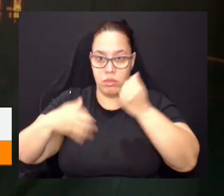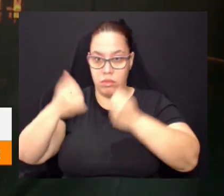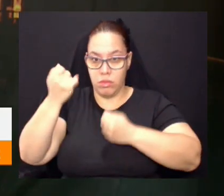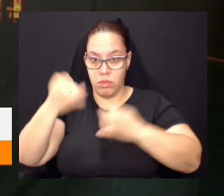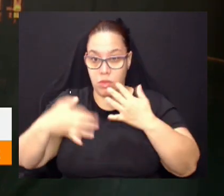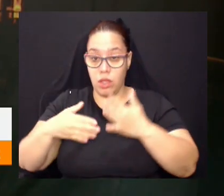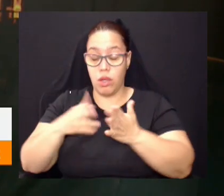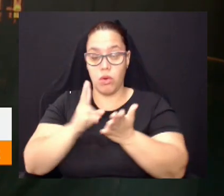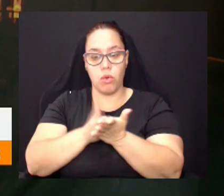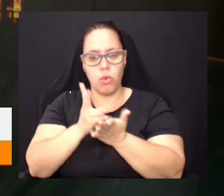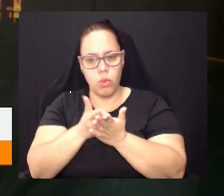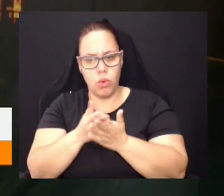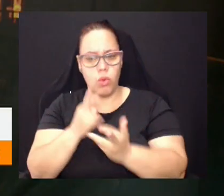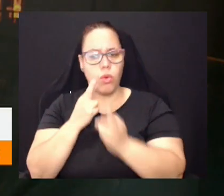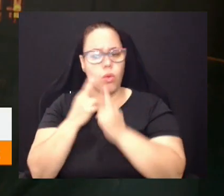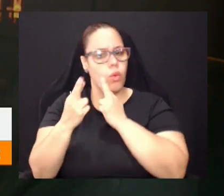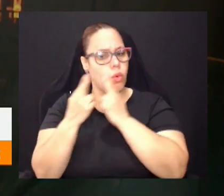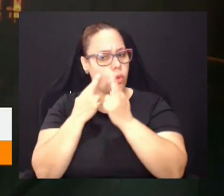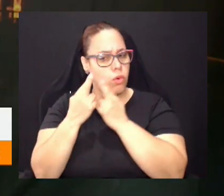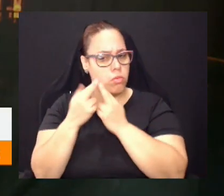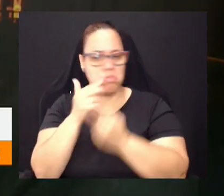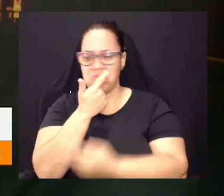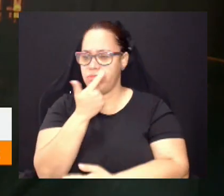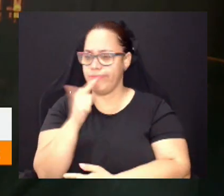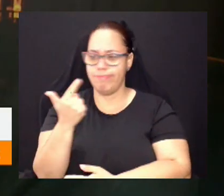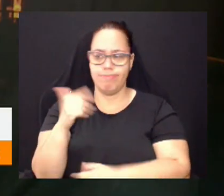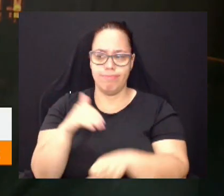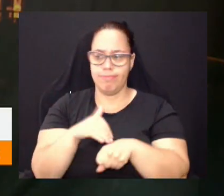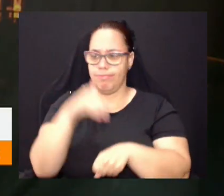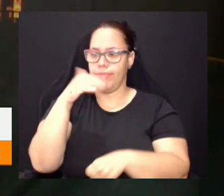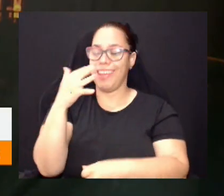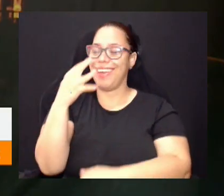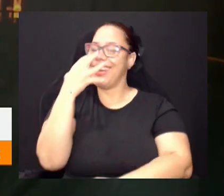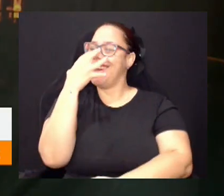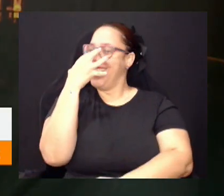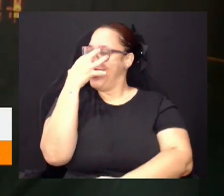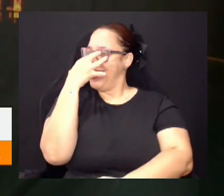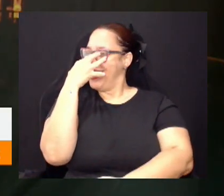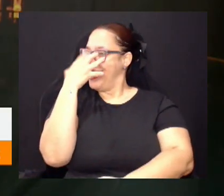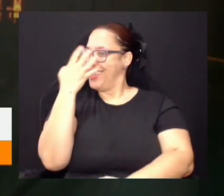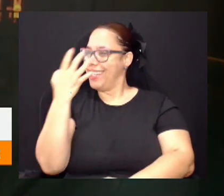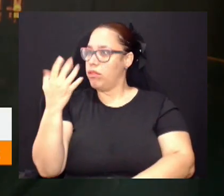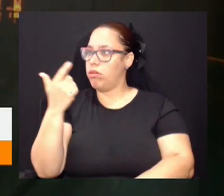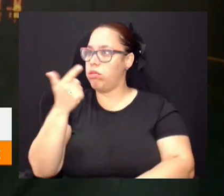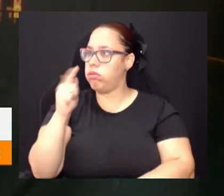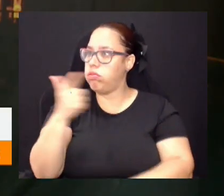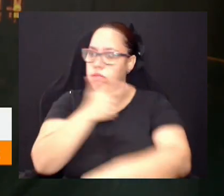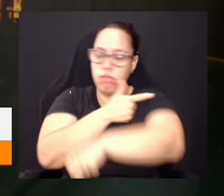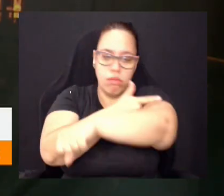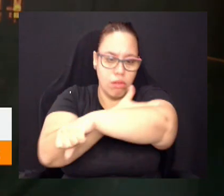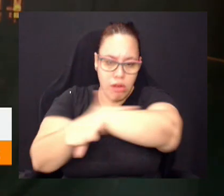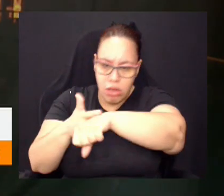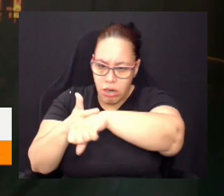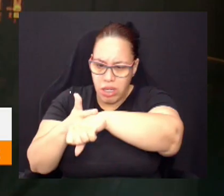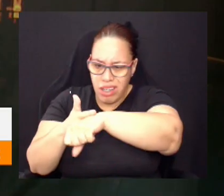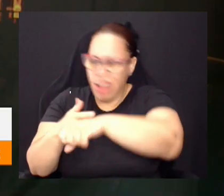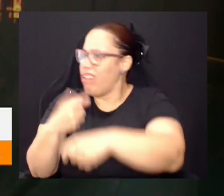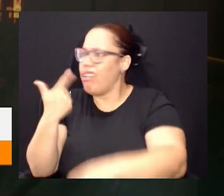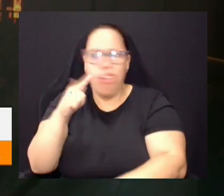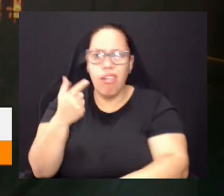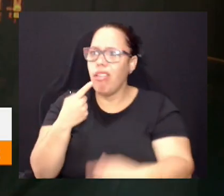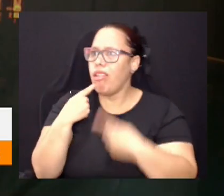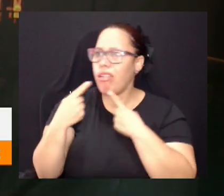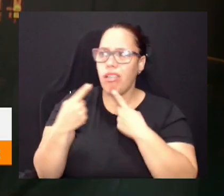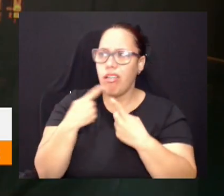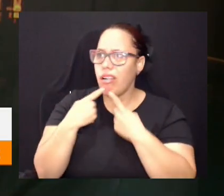relação onde não tem mais essa admiração que vocês falaram, não tem respeito, não tem o diálogo que você disse,